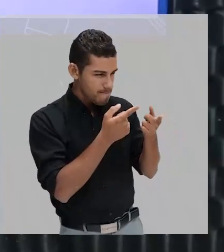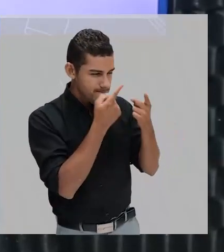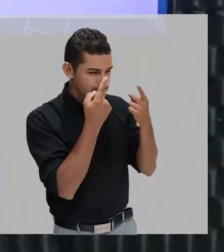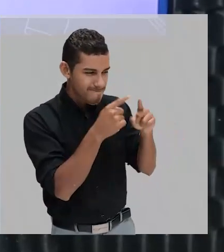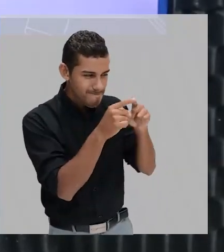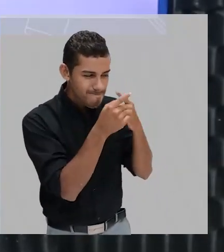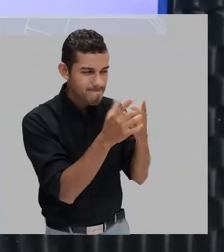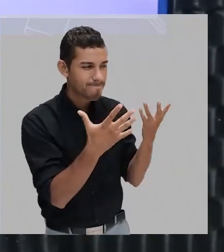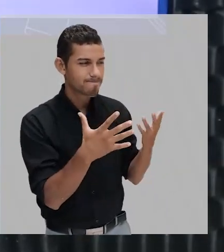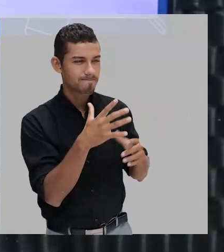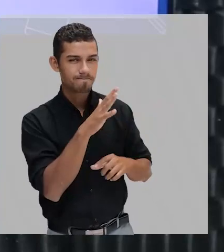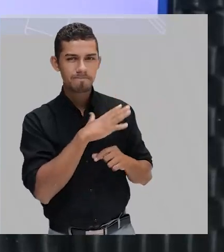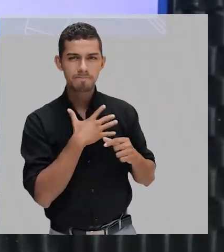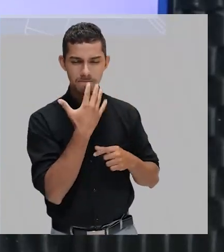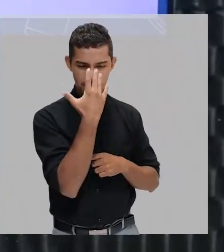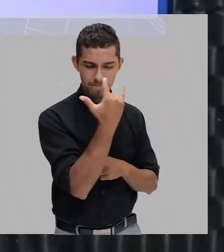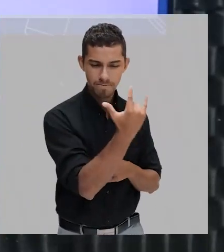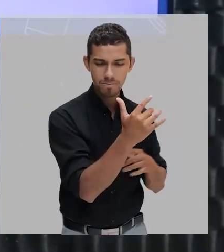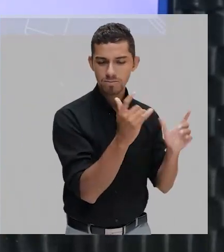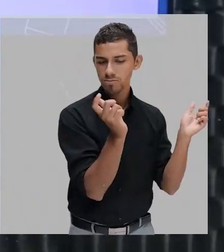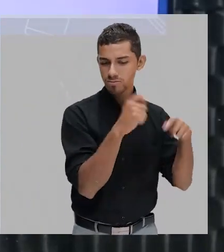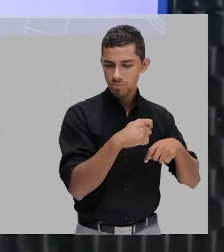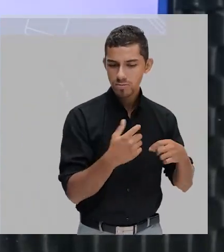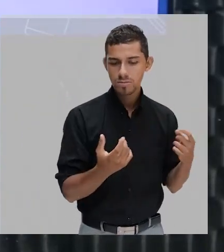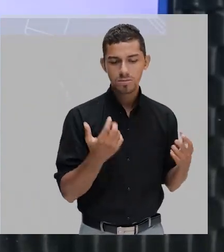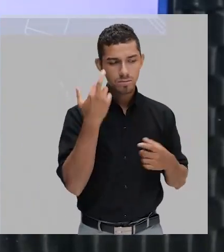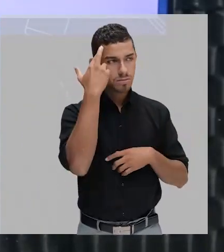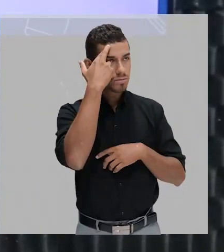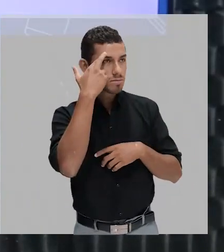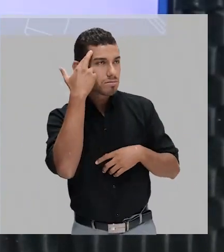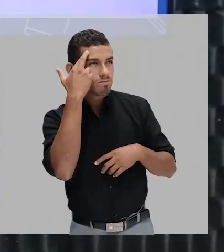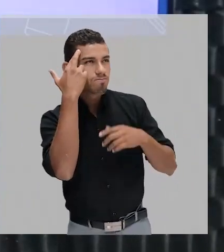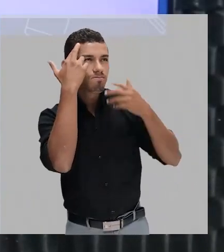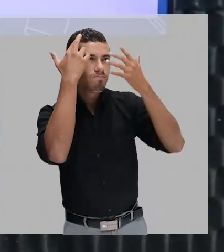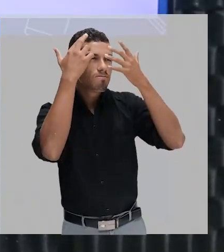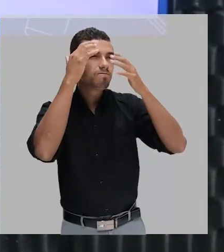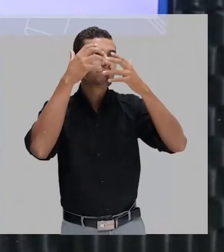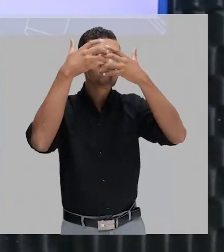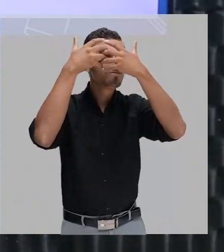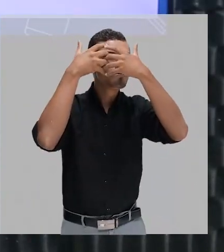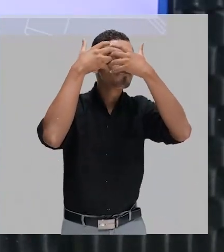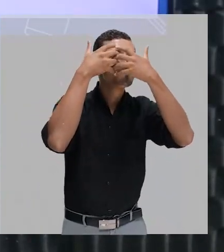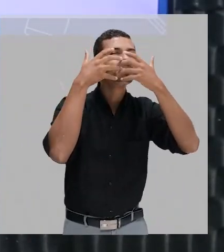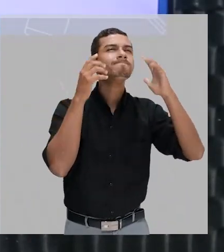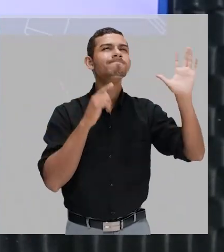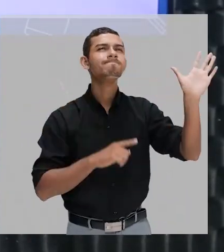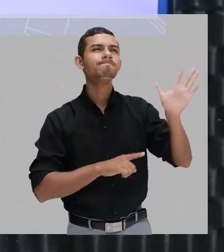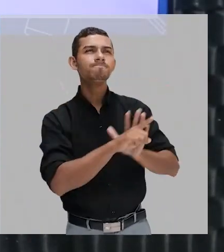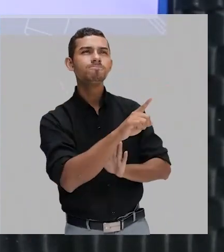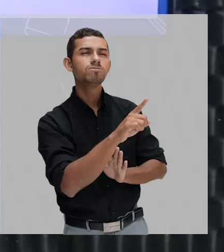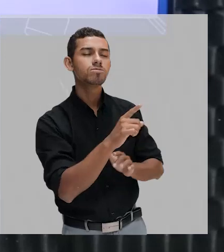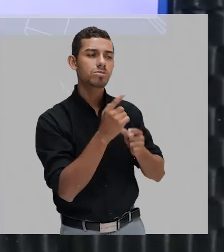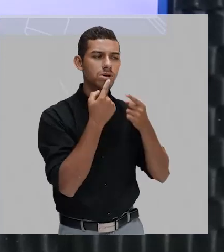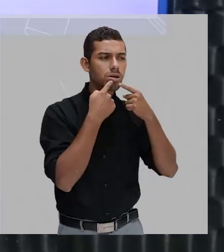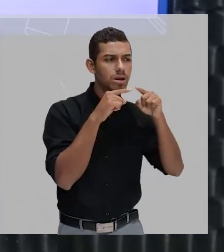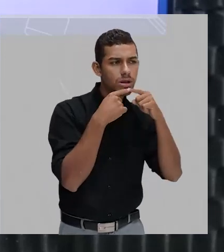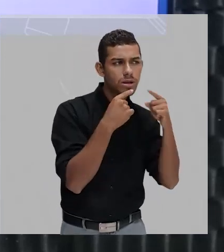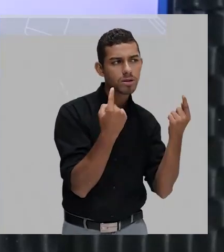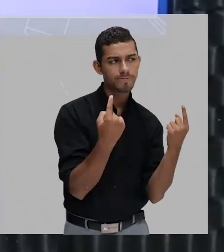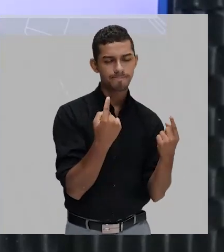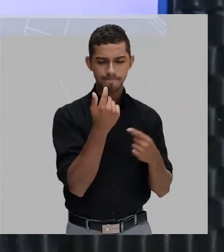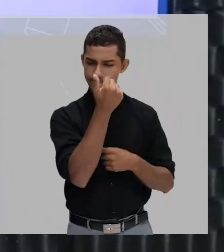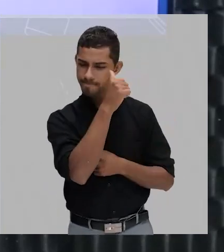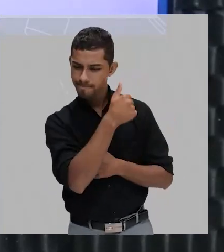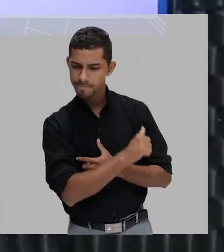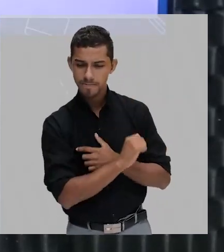E também, além disso, refletir, questionar, analisar, criticar. Tudo isso